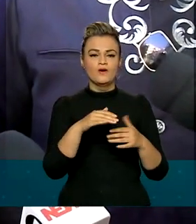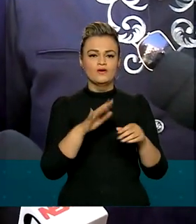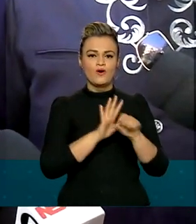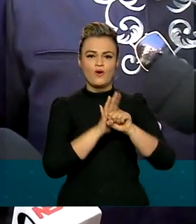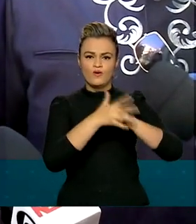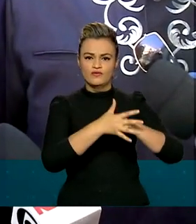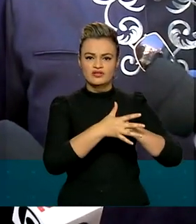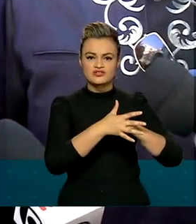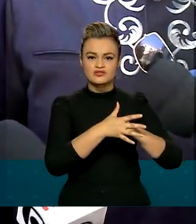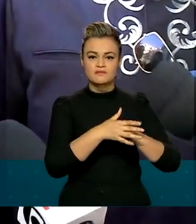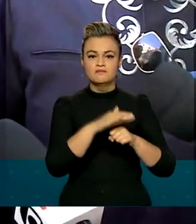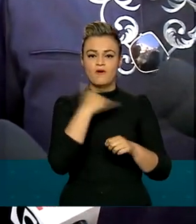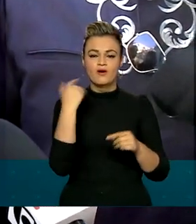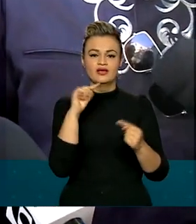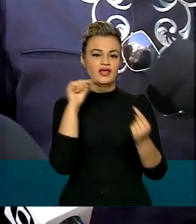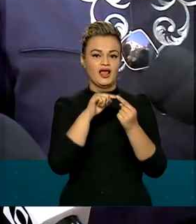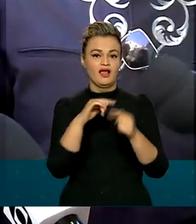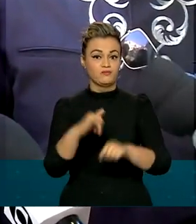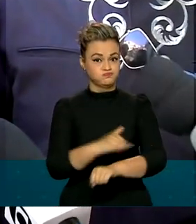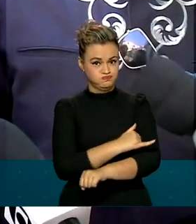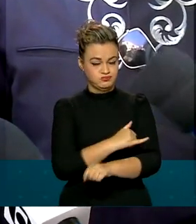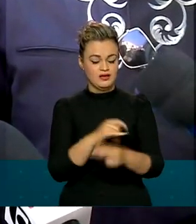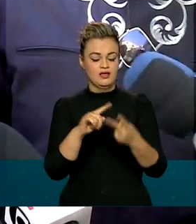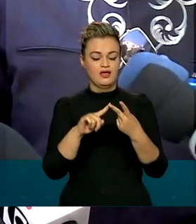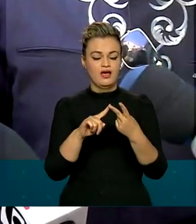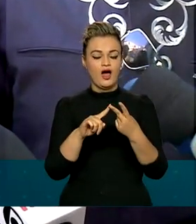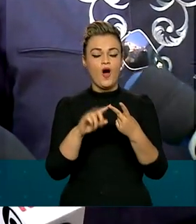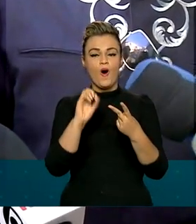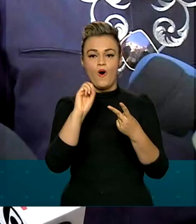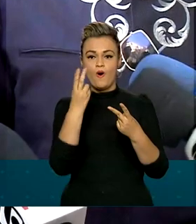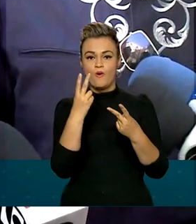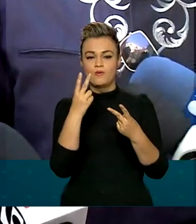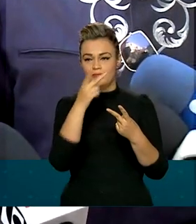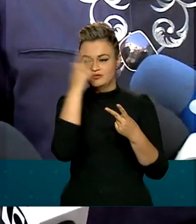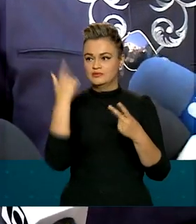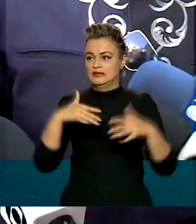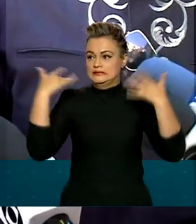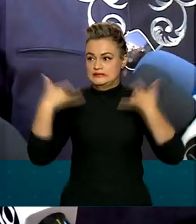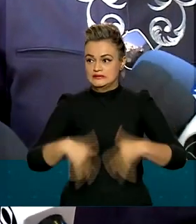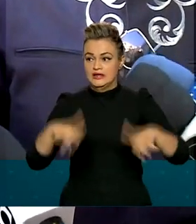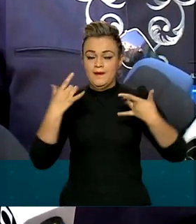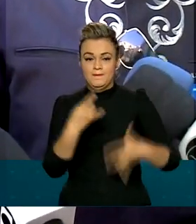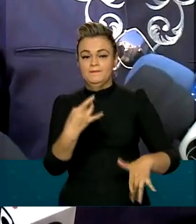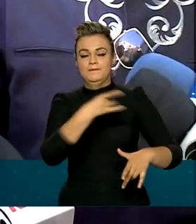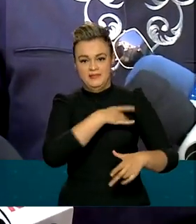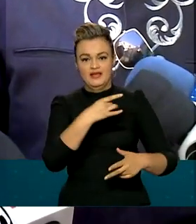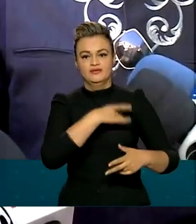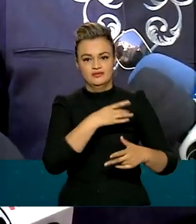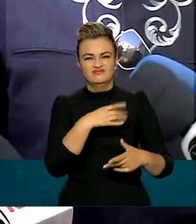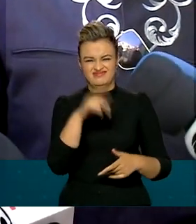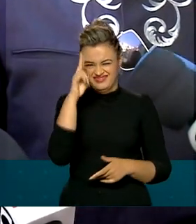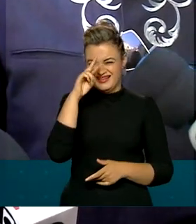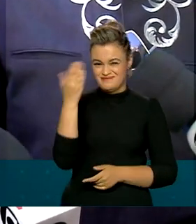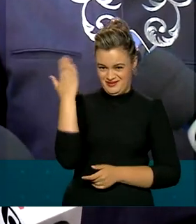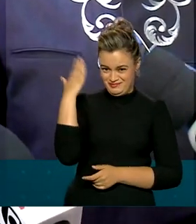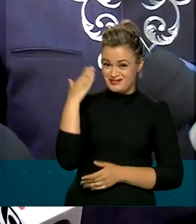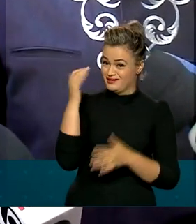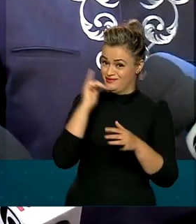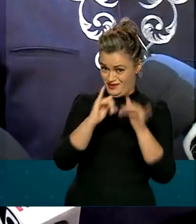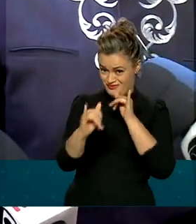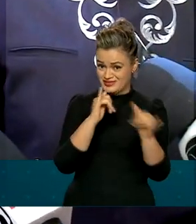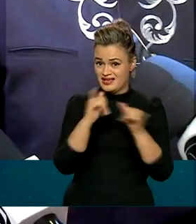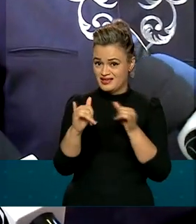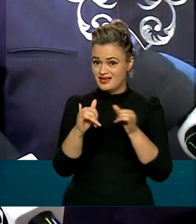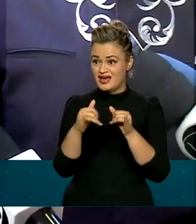é quem está com obesidade. Em segundo lugar, quem está tomado pelo pavor ou pelo pânico. Lembra que eu falava lá atrás?